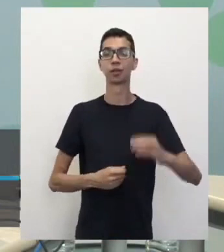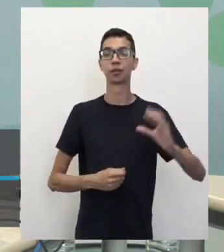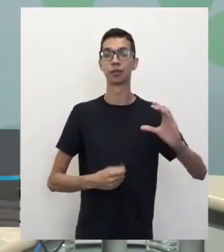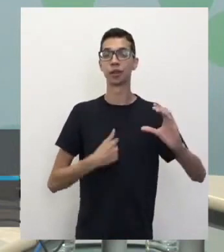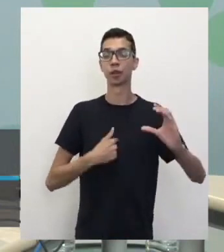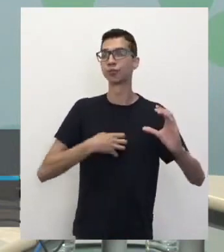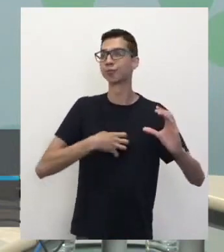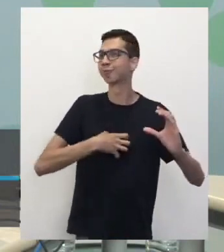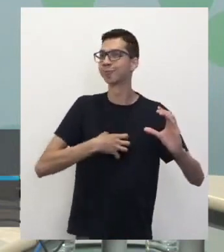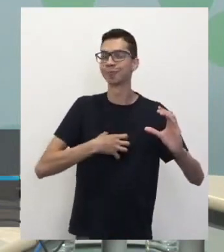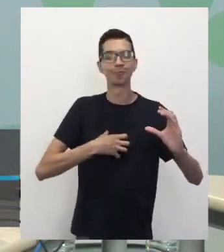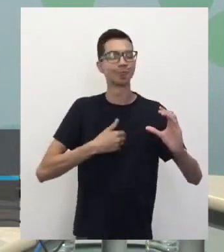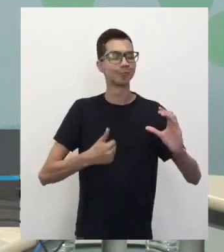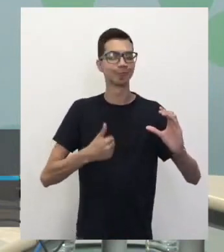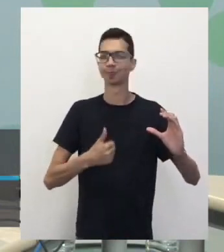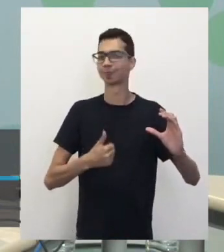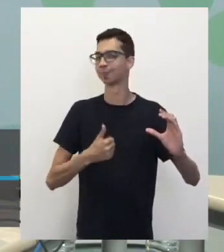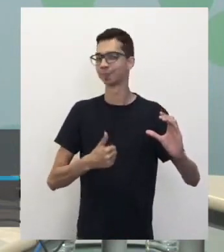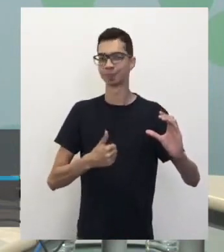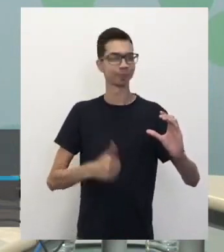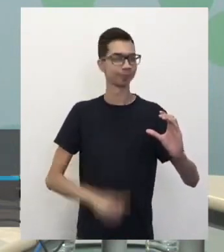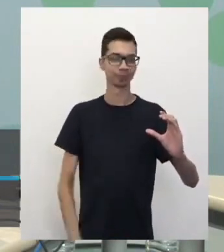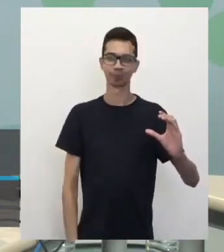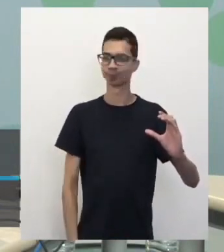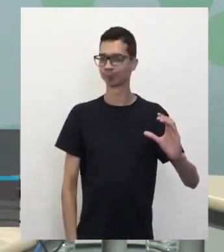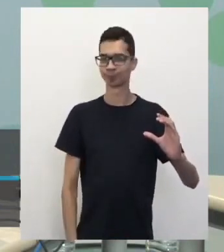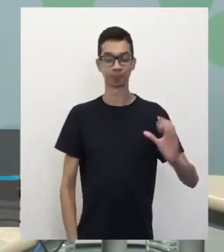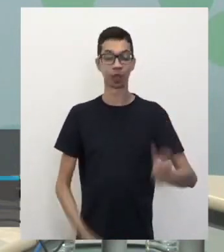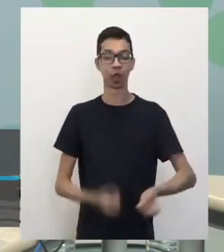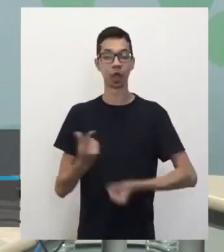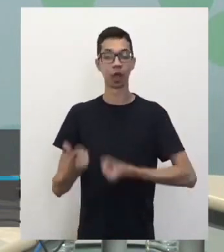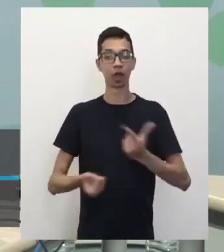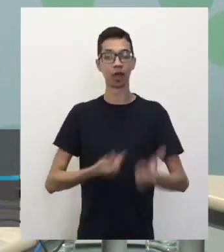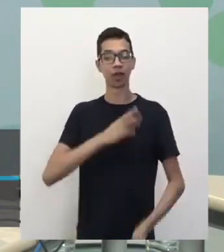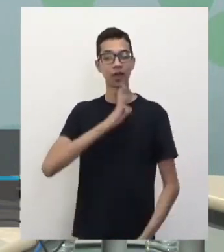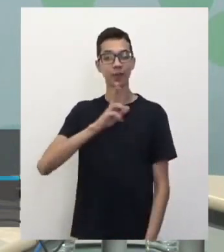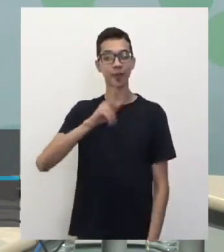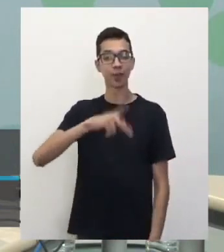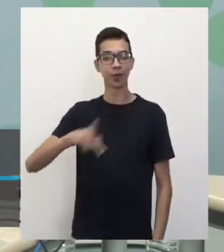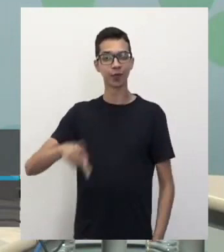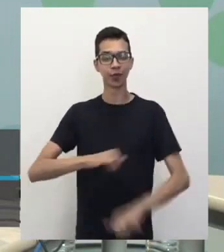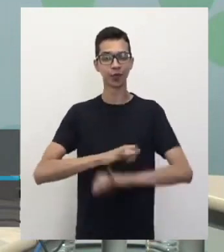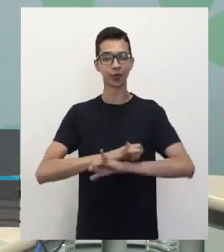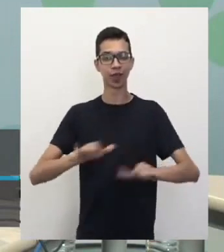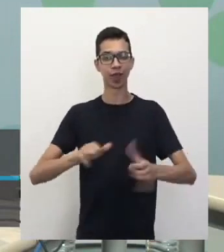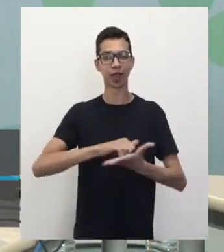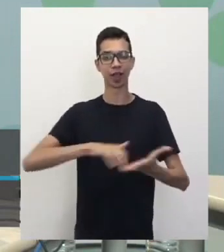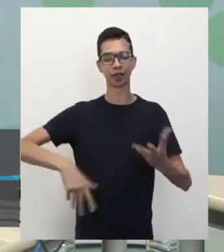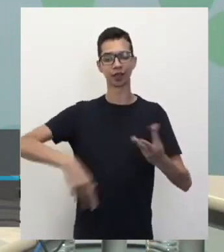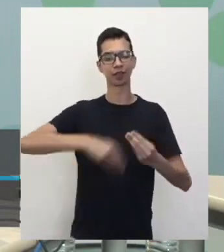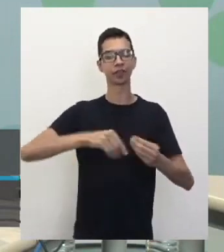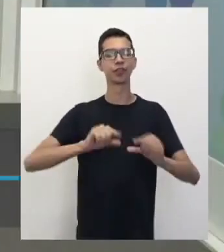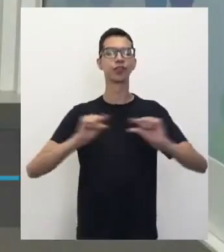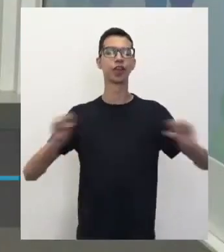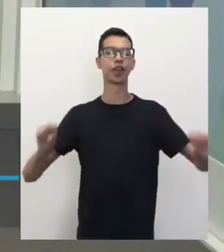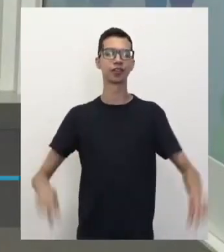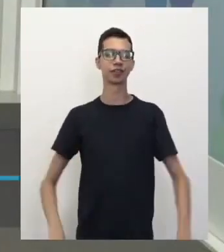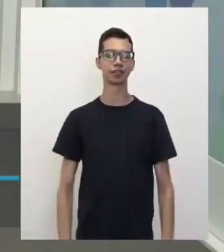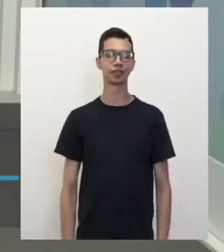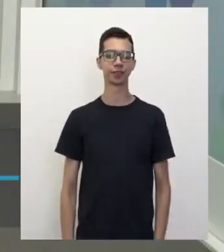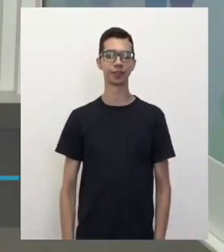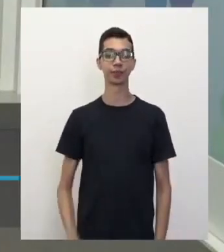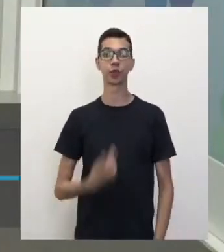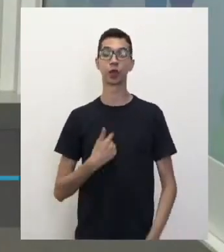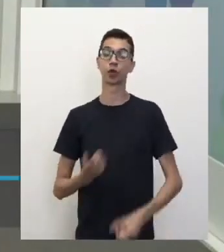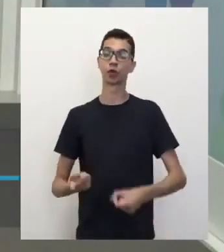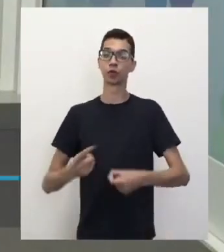Né? E aí algumas respostas que os professores trouxeram para essa atividade de completar as frases. Então, eu vou voltar para a